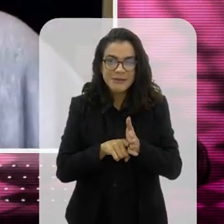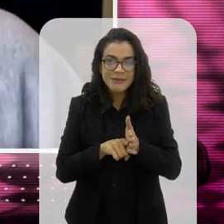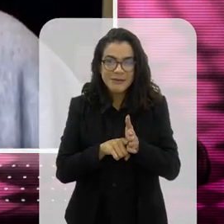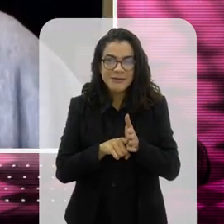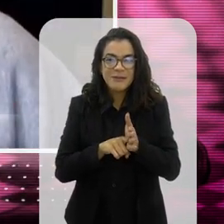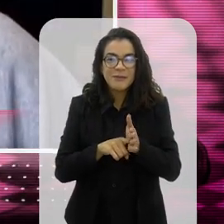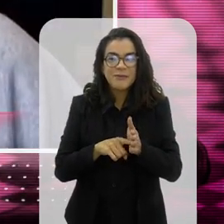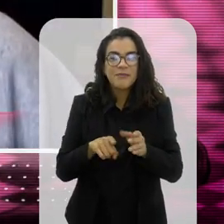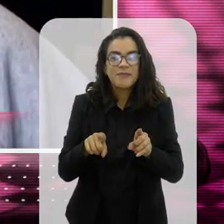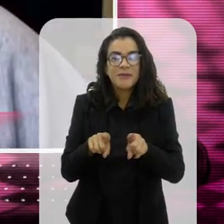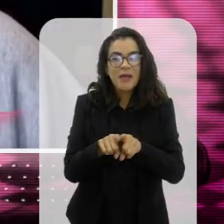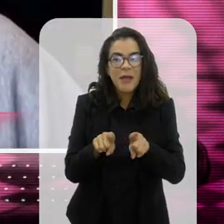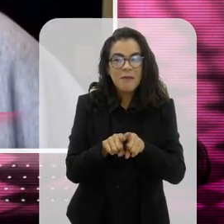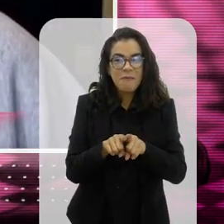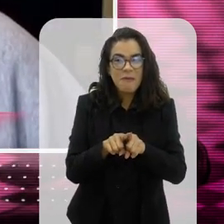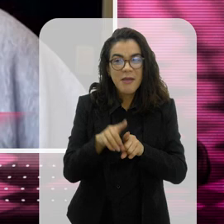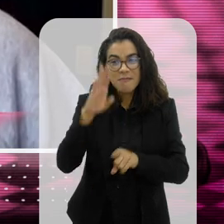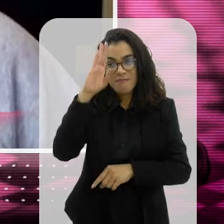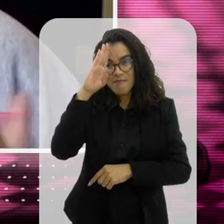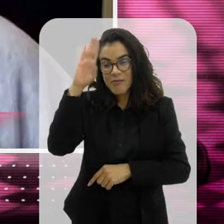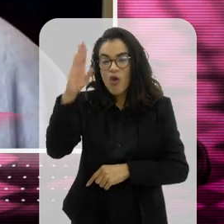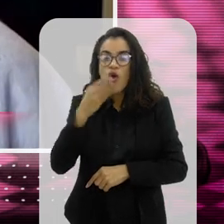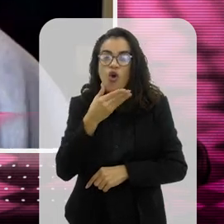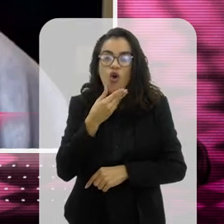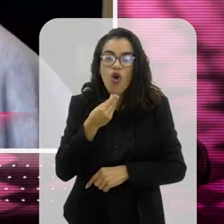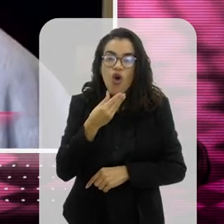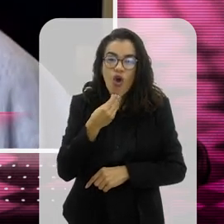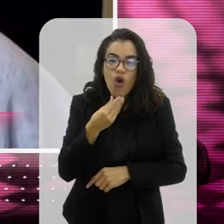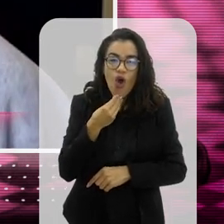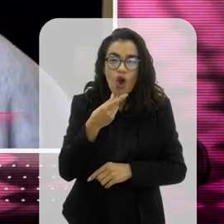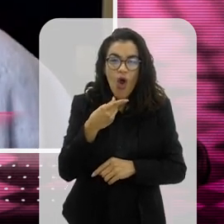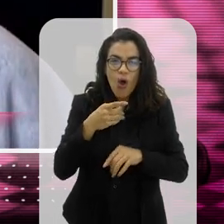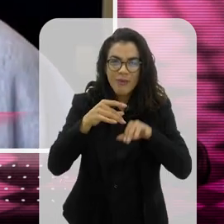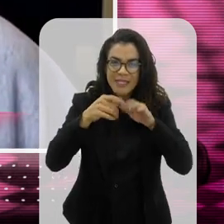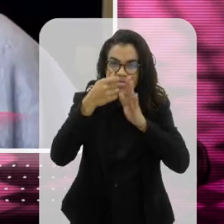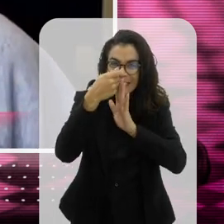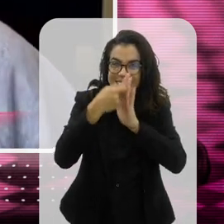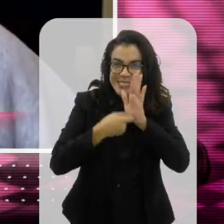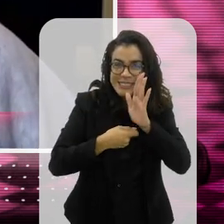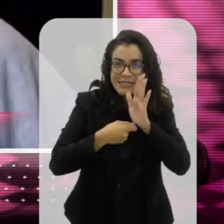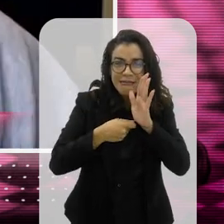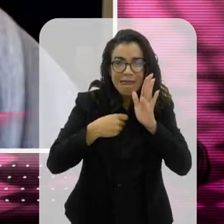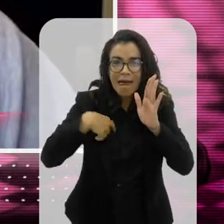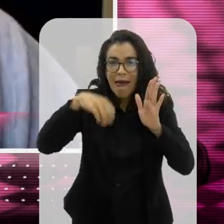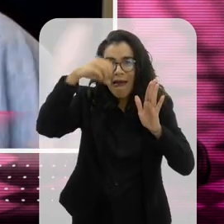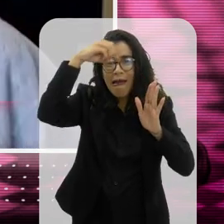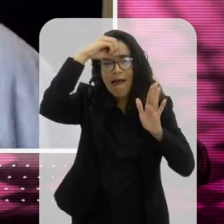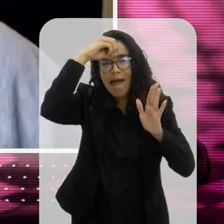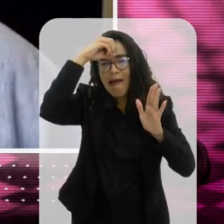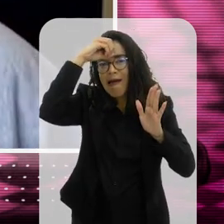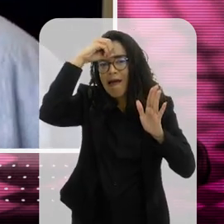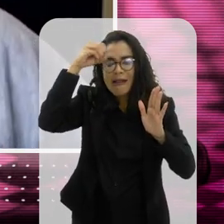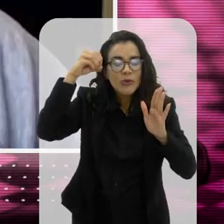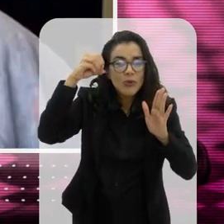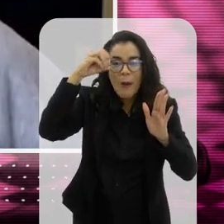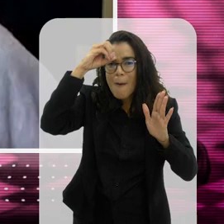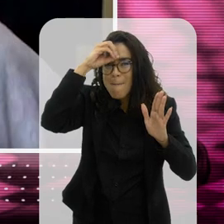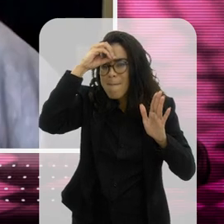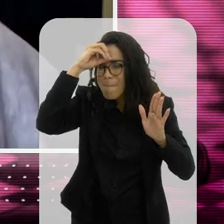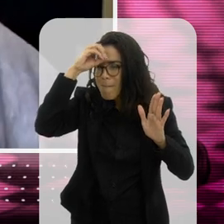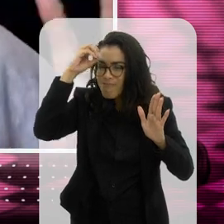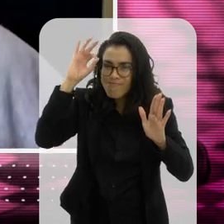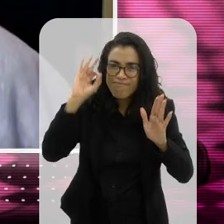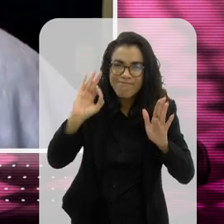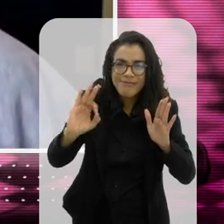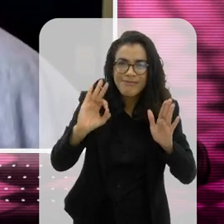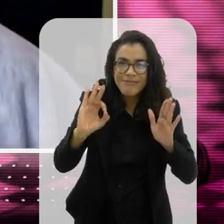Mas eu imagino que devem ter, principalmente muitos homens jovens, meninos, fazendo essa redação, que não estava nem entendendo o que que era o enunciado,